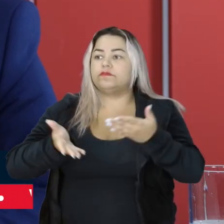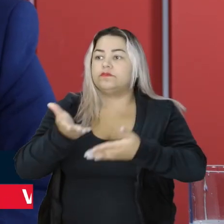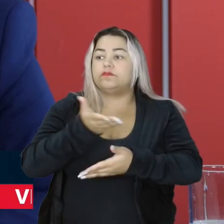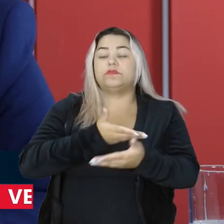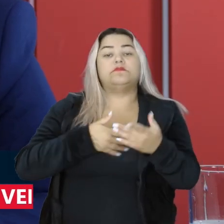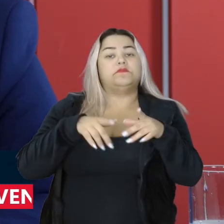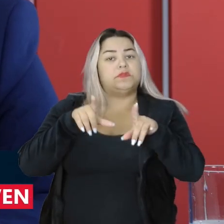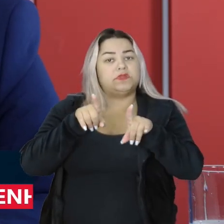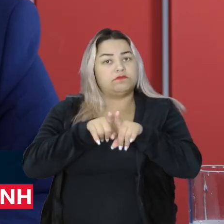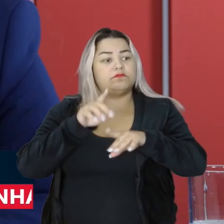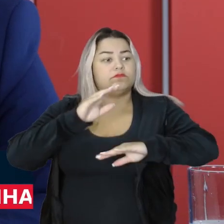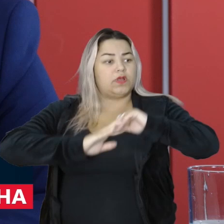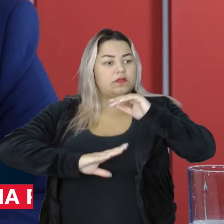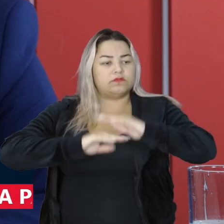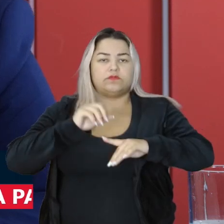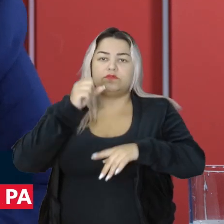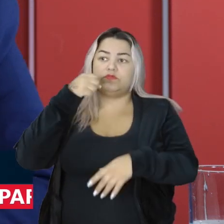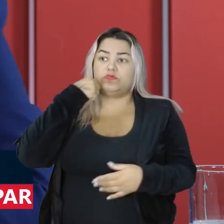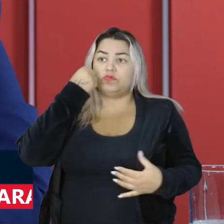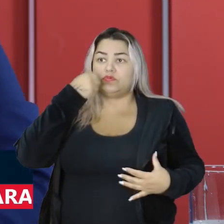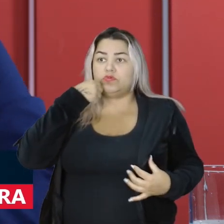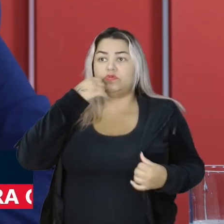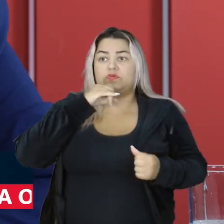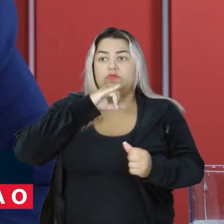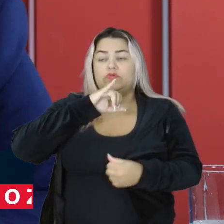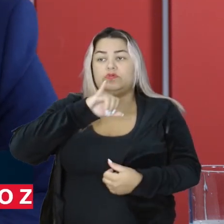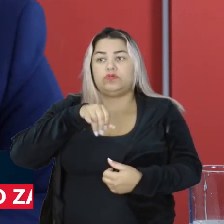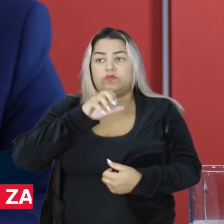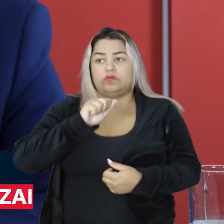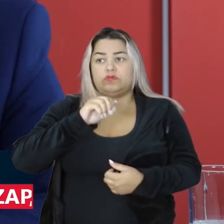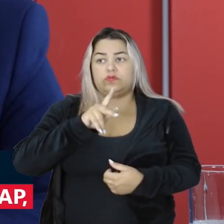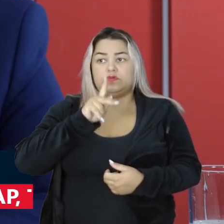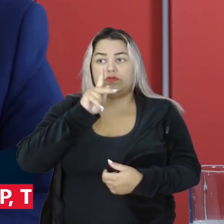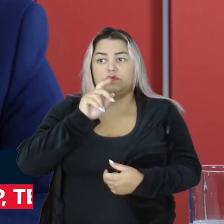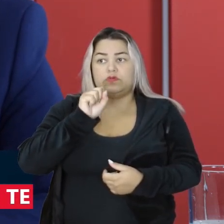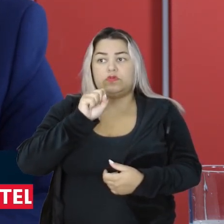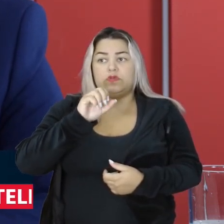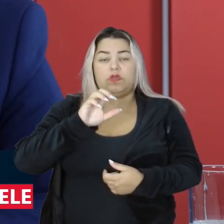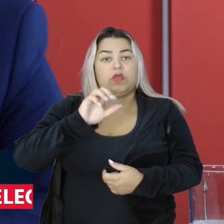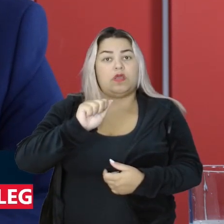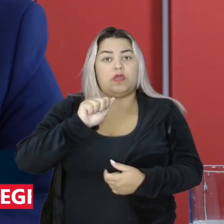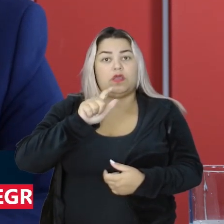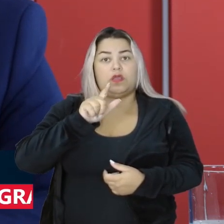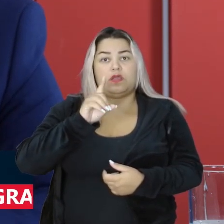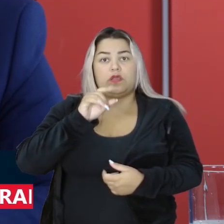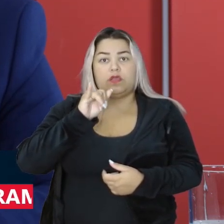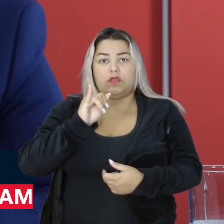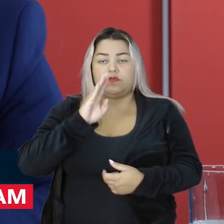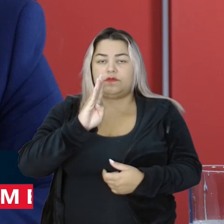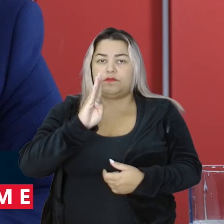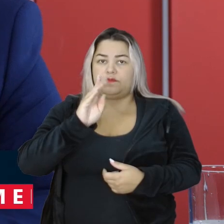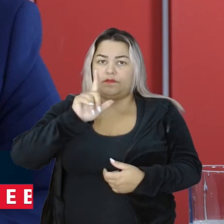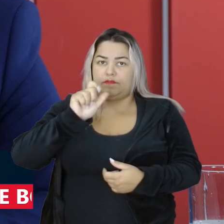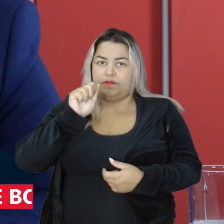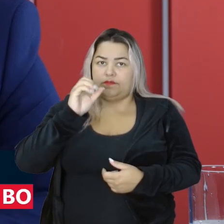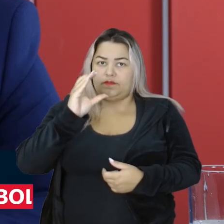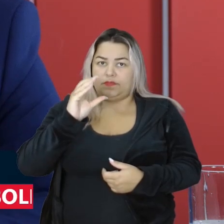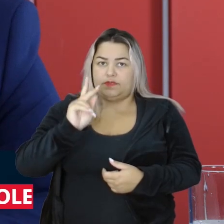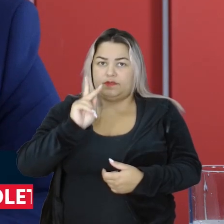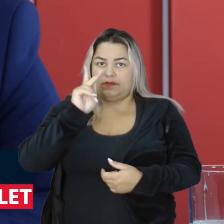a atuação do nosso senador Jacques Wagner na Lei Aldir Blanc II, com essa